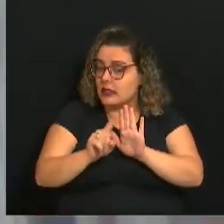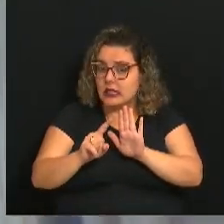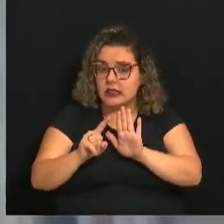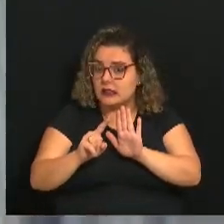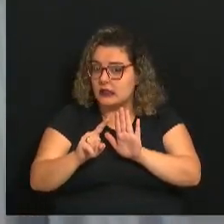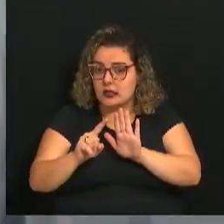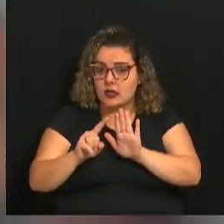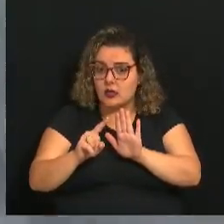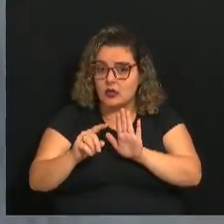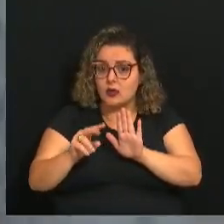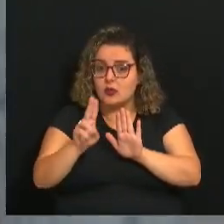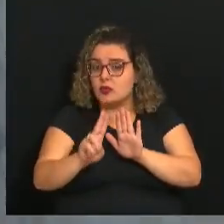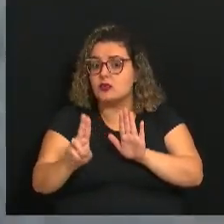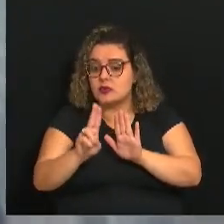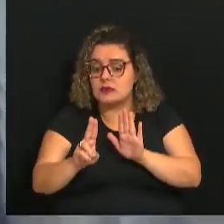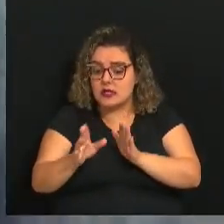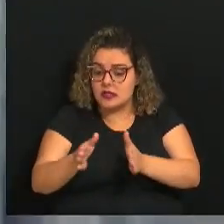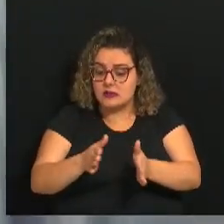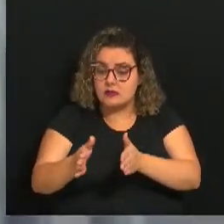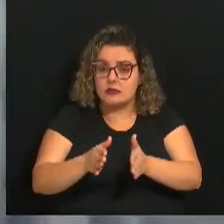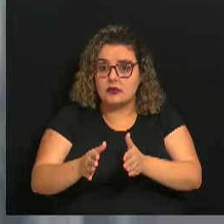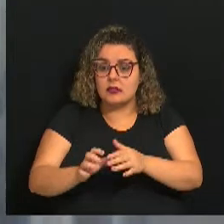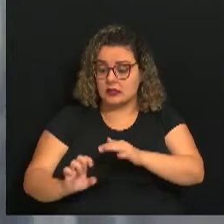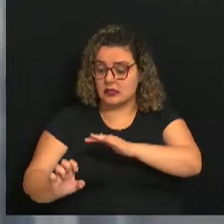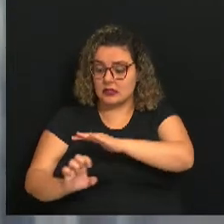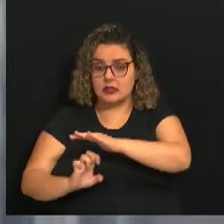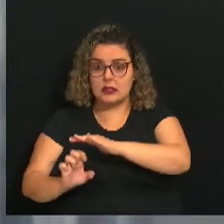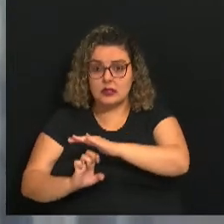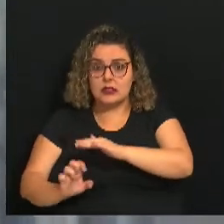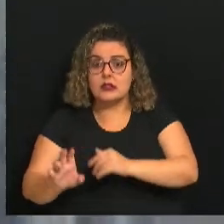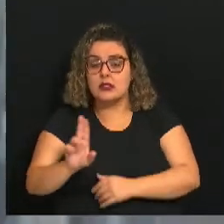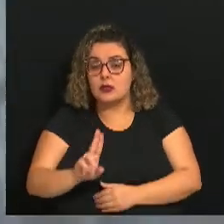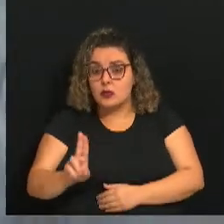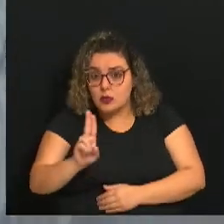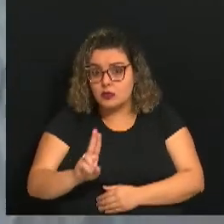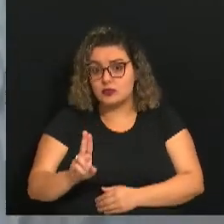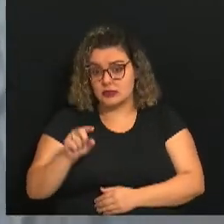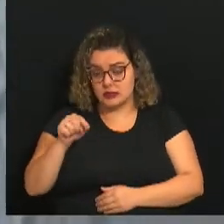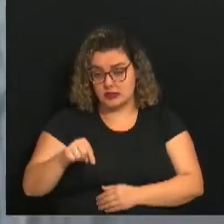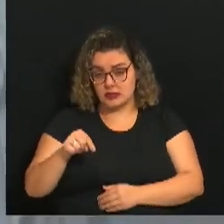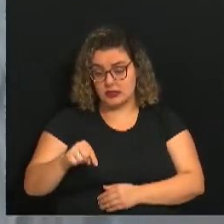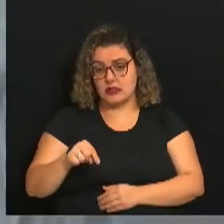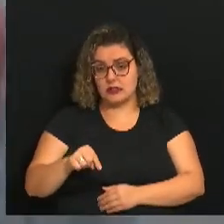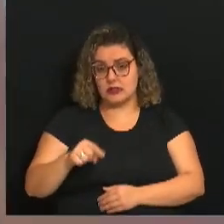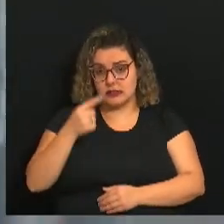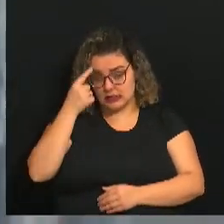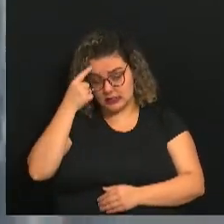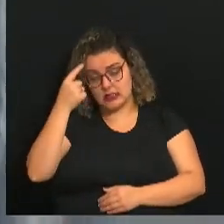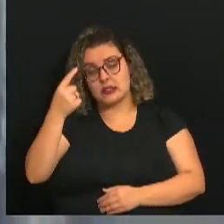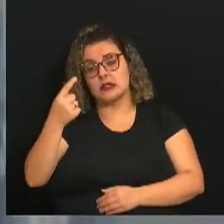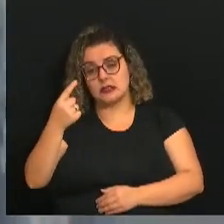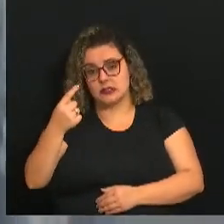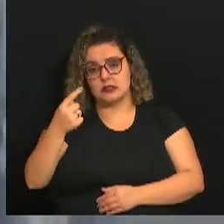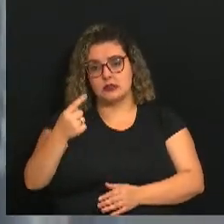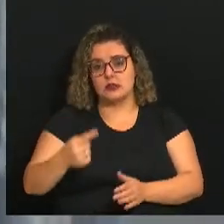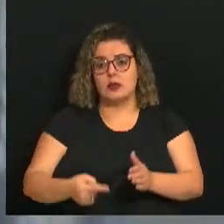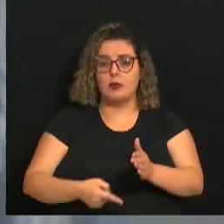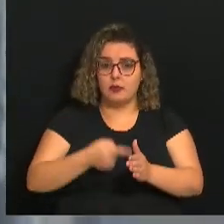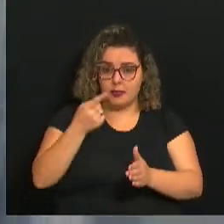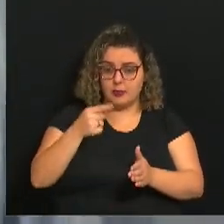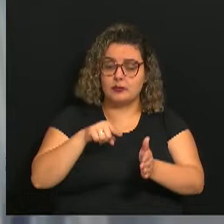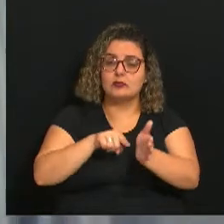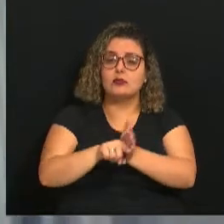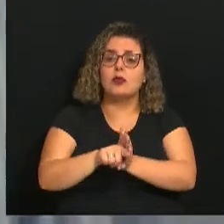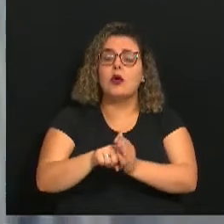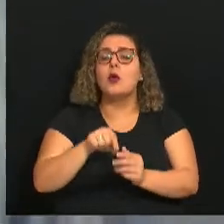não cair em empresas que utilizam esse tipo de instrumento. Então, eu estou querendo só... Um primeiro questionamento meu é assim, o que